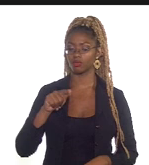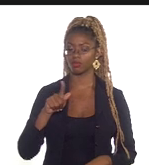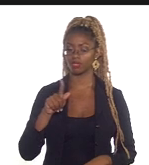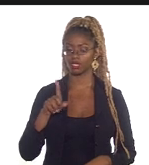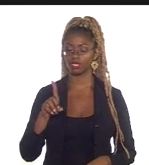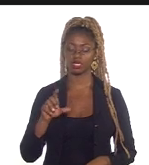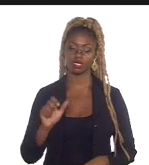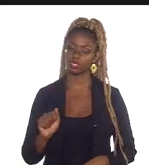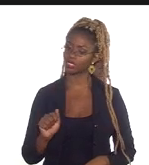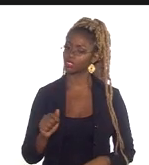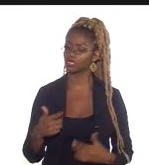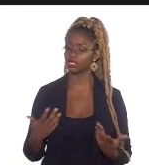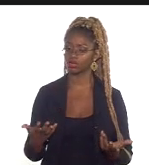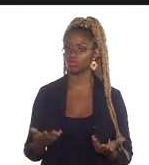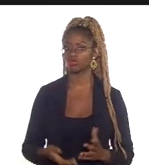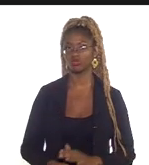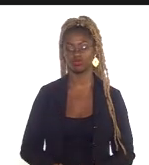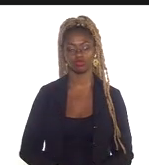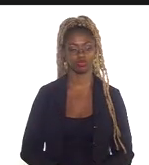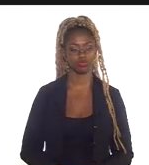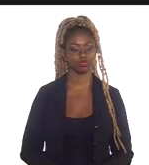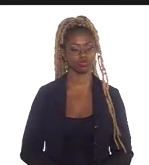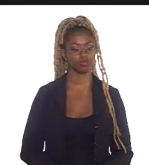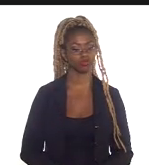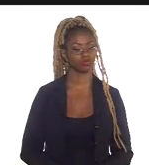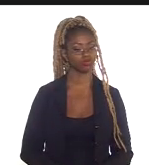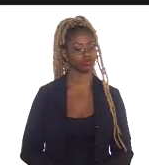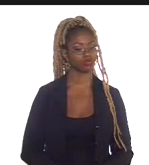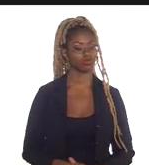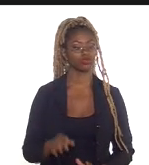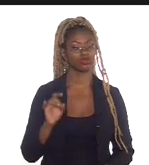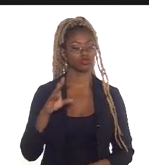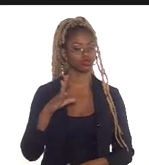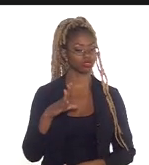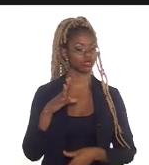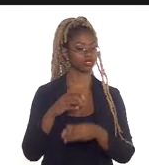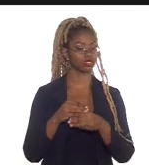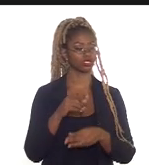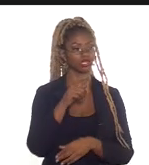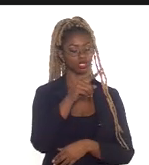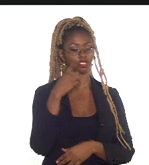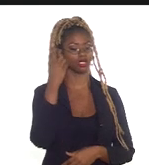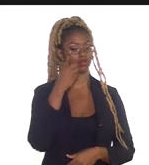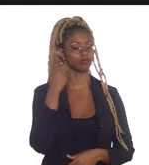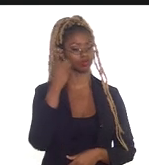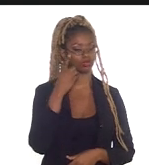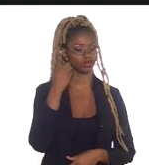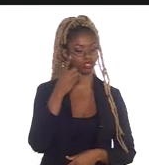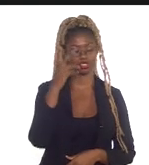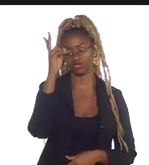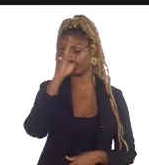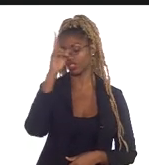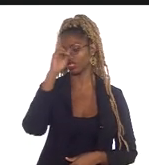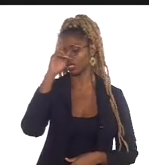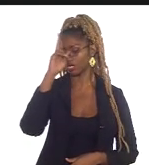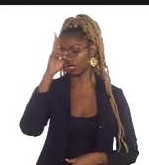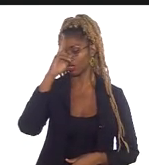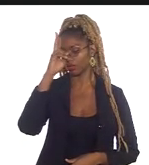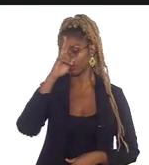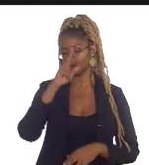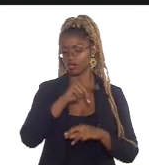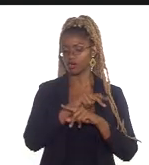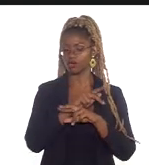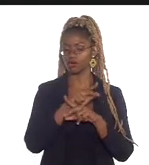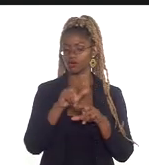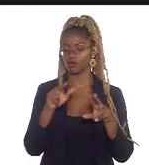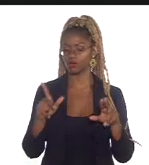Chambriar. Só reiterando, deputado, suas palavras, no sentido de lembrar que